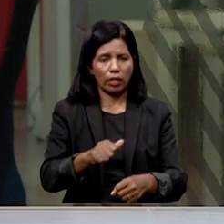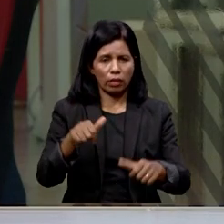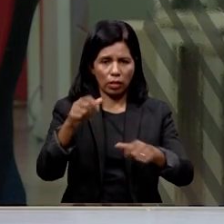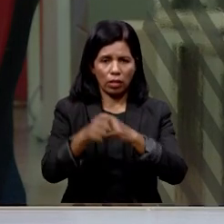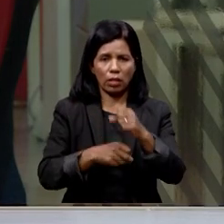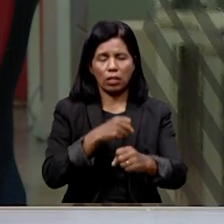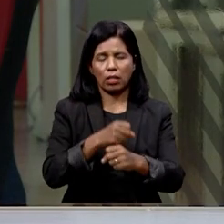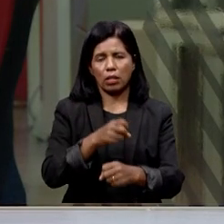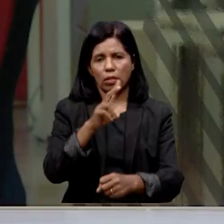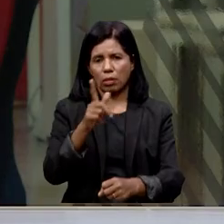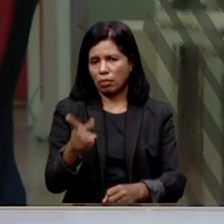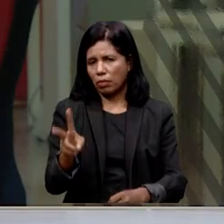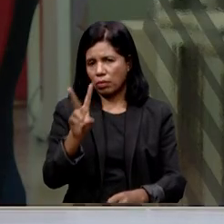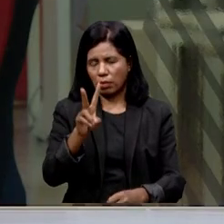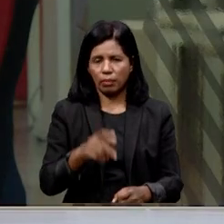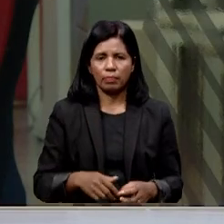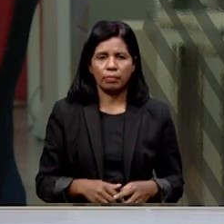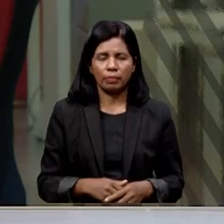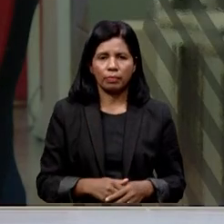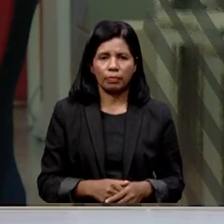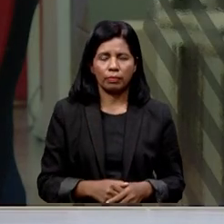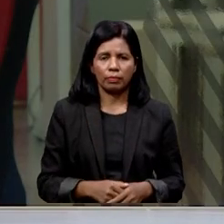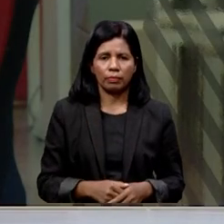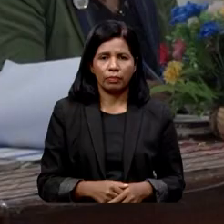rico em rua ou sem rua.